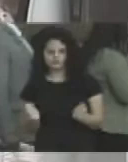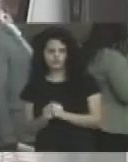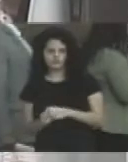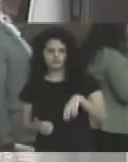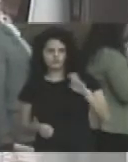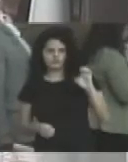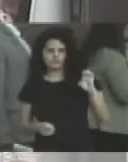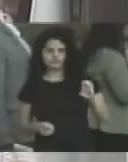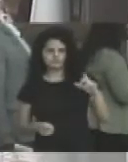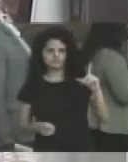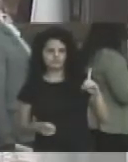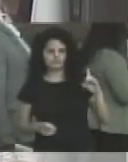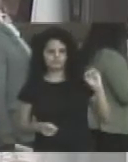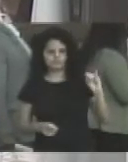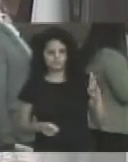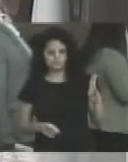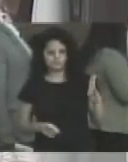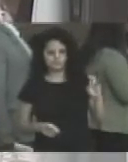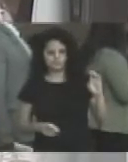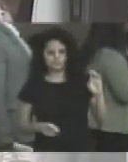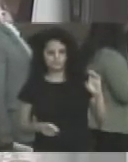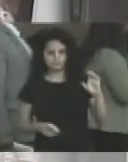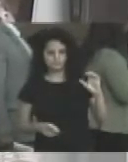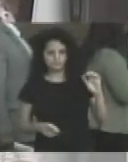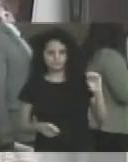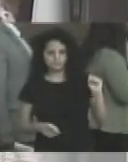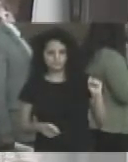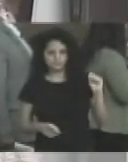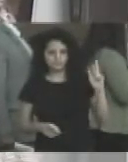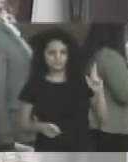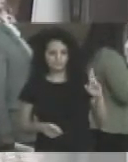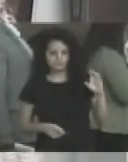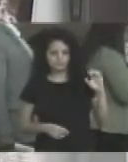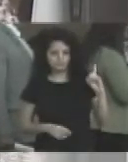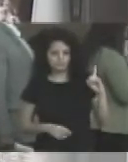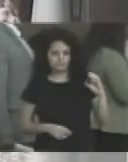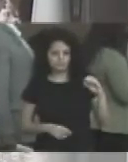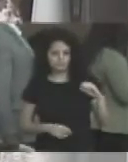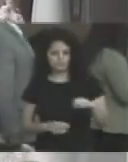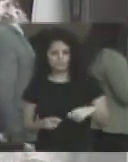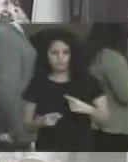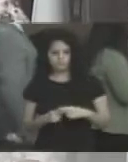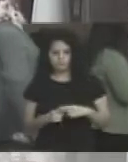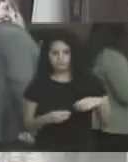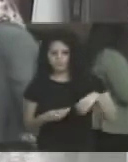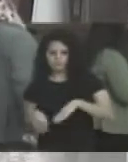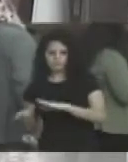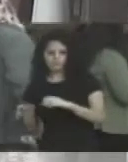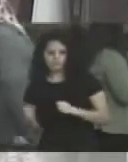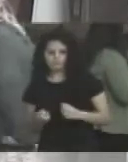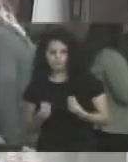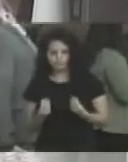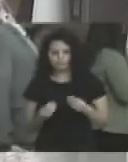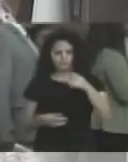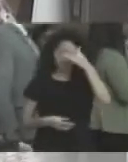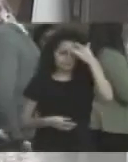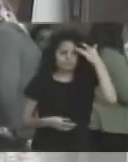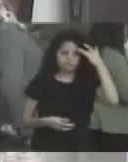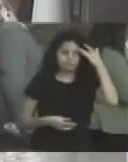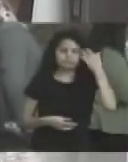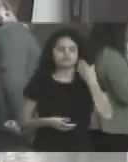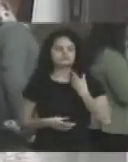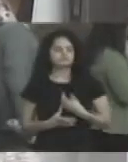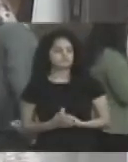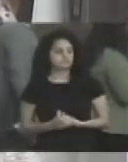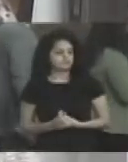com o Luiz Sérgio, exatamente levantando essa bandeira, para que a gente leve o número máximo de pessoas e para que a gente mobilize lá,